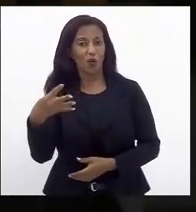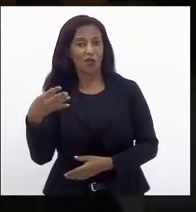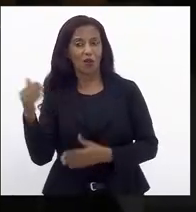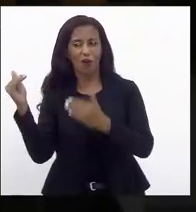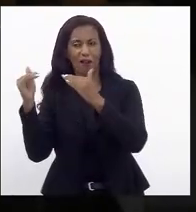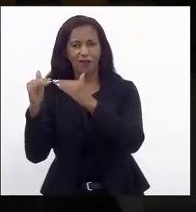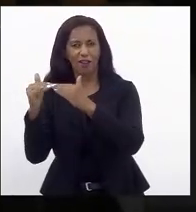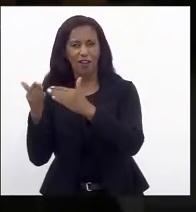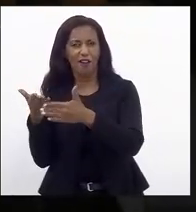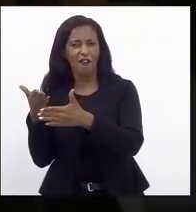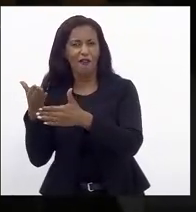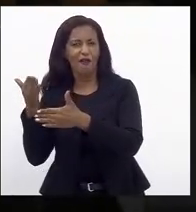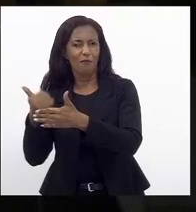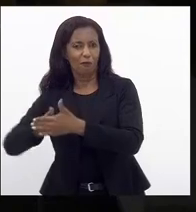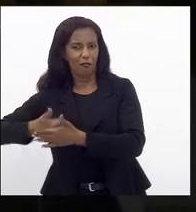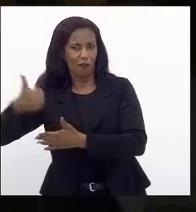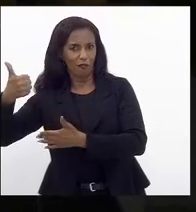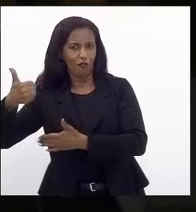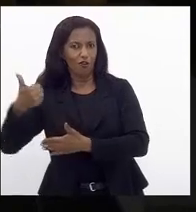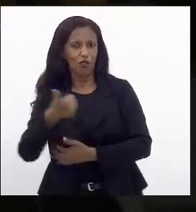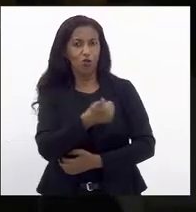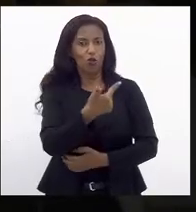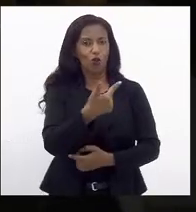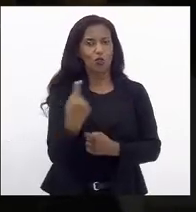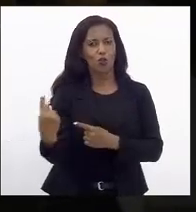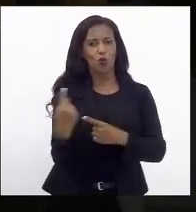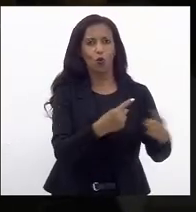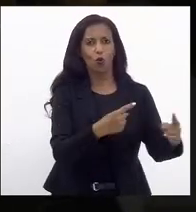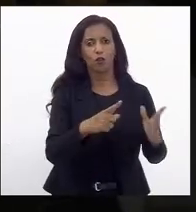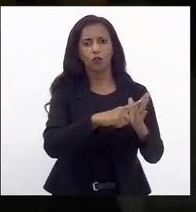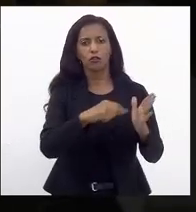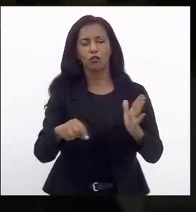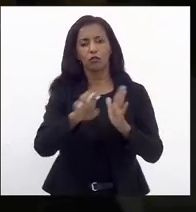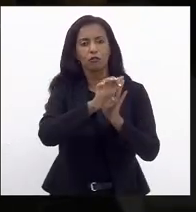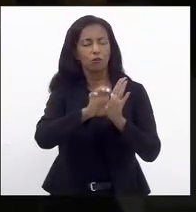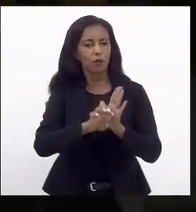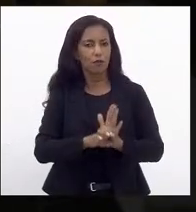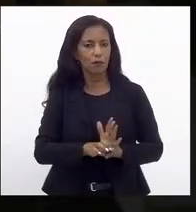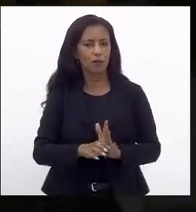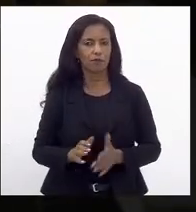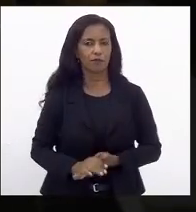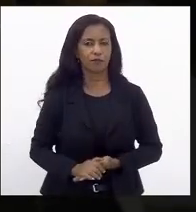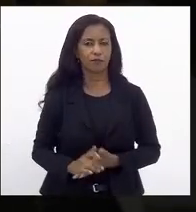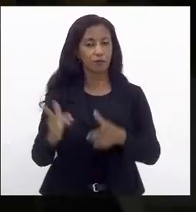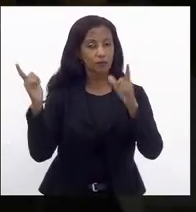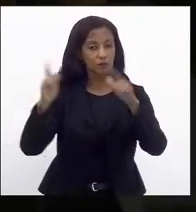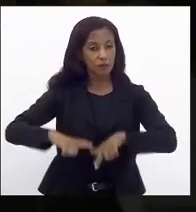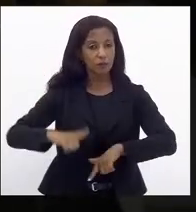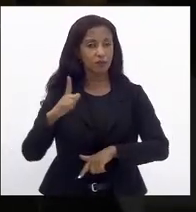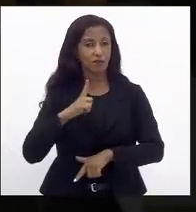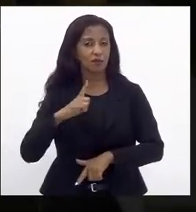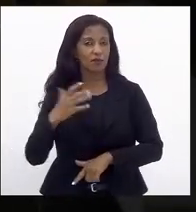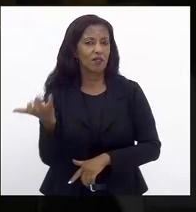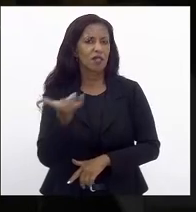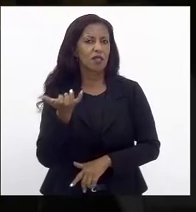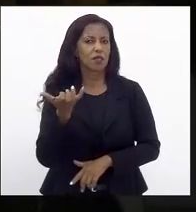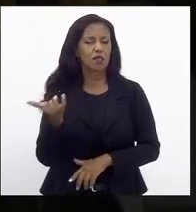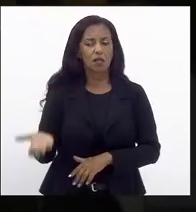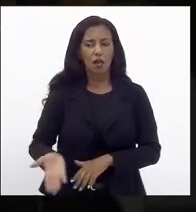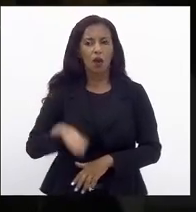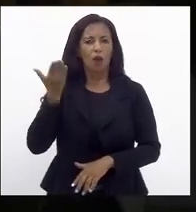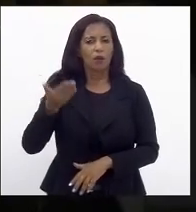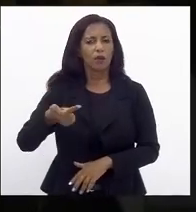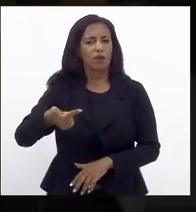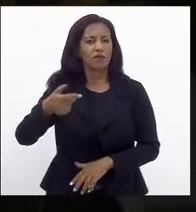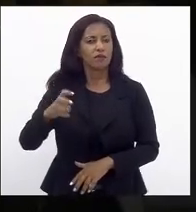12 contra Depois tem um destaque de uma emenda e onde se pretendia dá um aumento